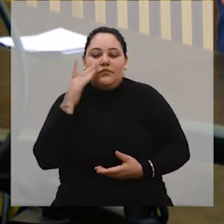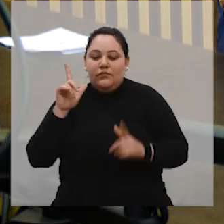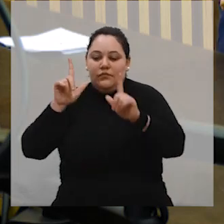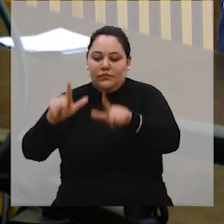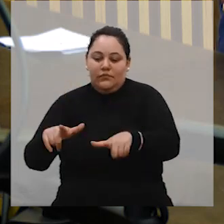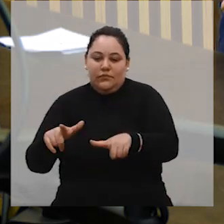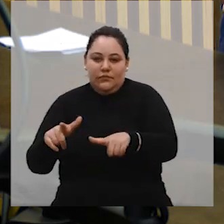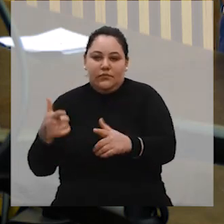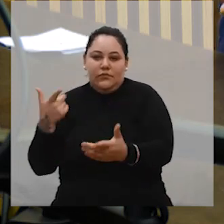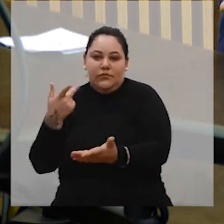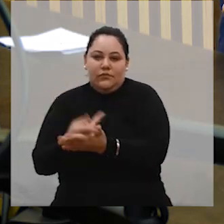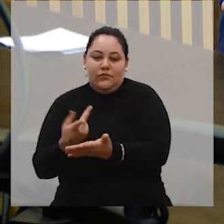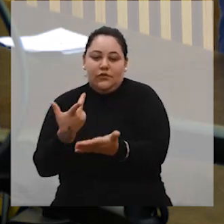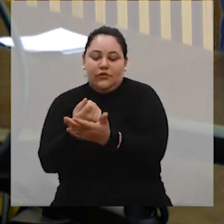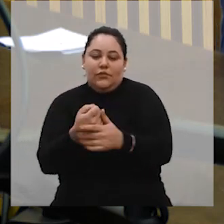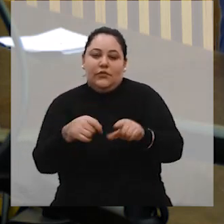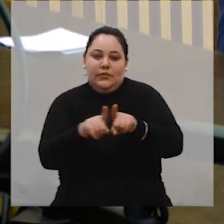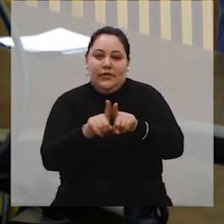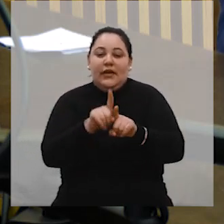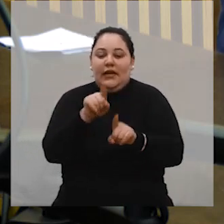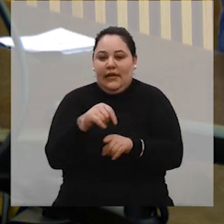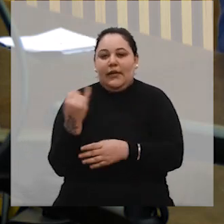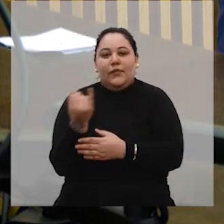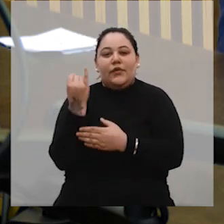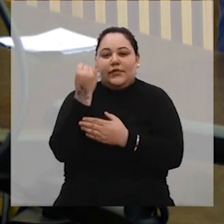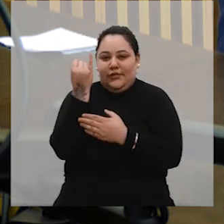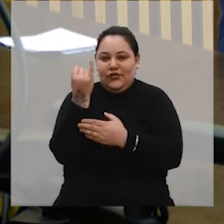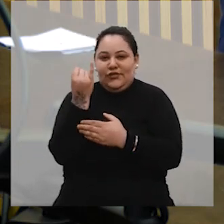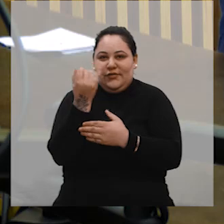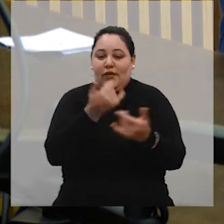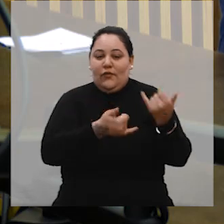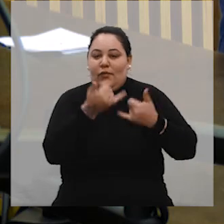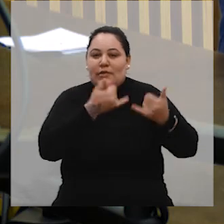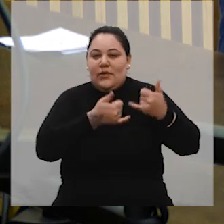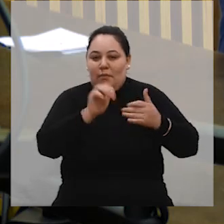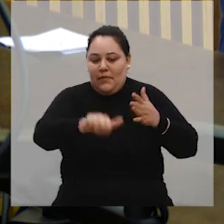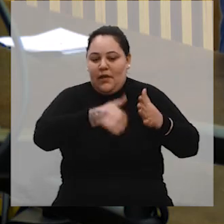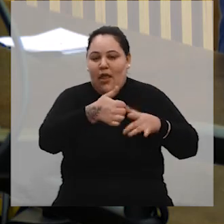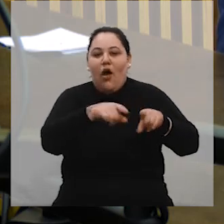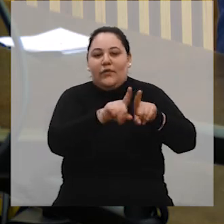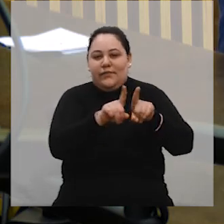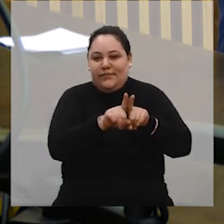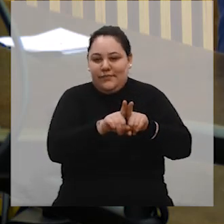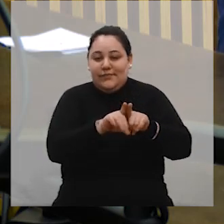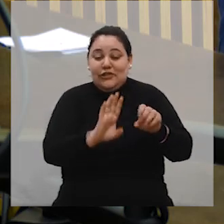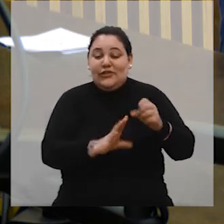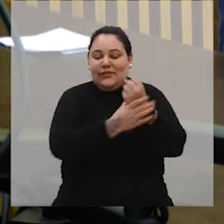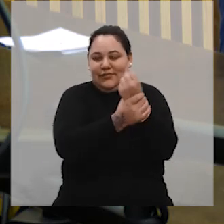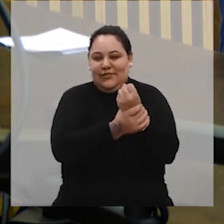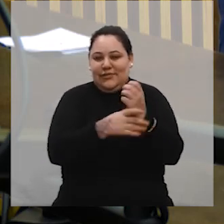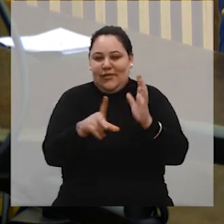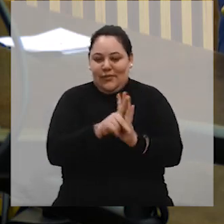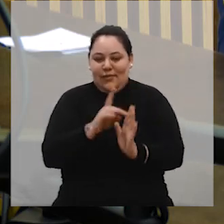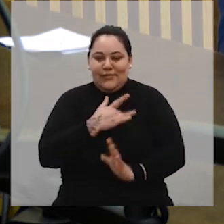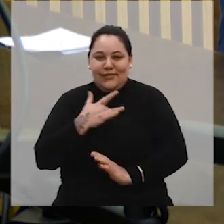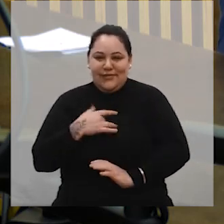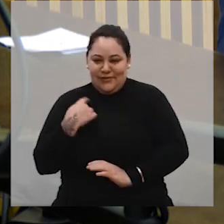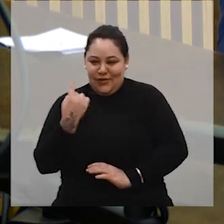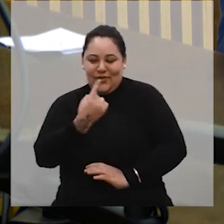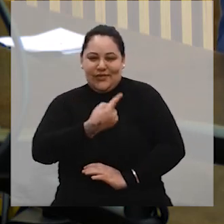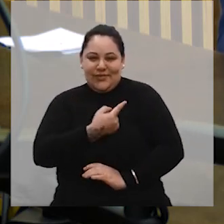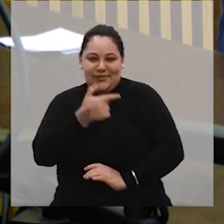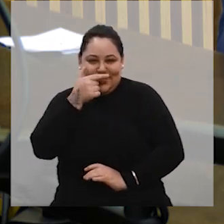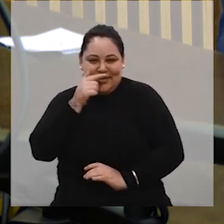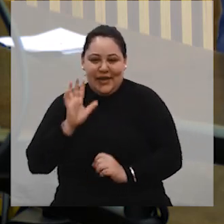origem do produto que tu está comprando é um dado a mais de segurança que a gente tem, né? Dá